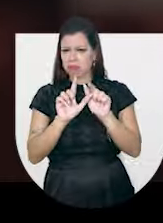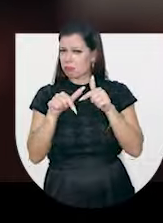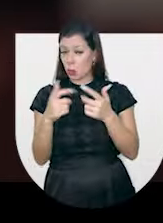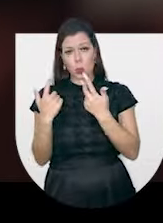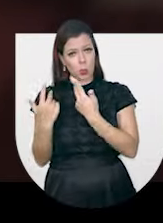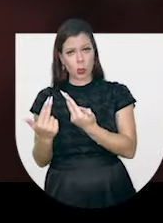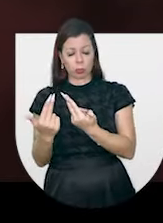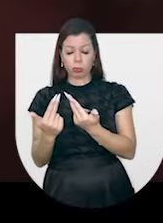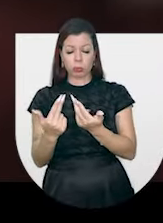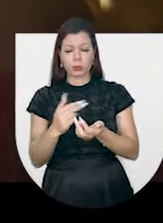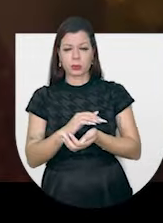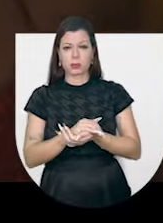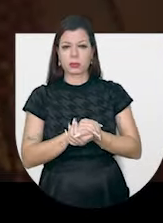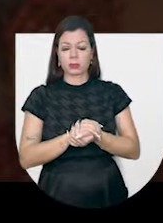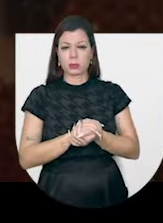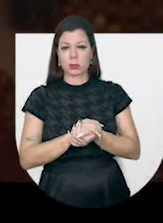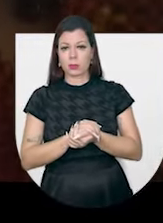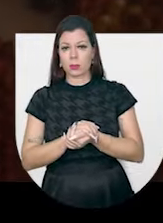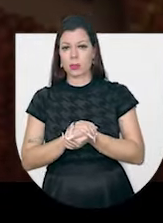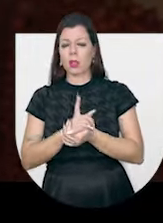crescendo, lutando, e eles vão fazer o mesmo.